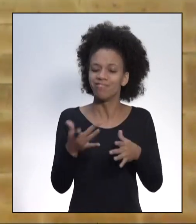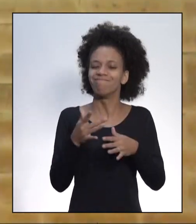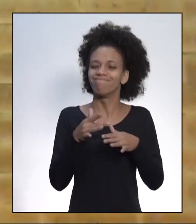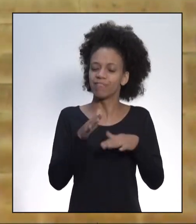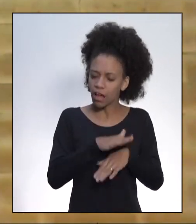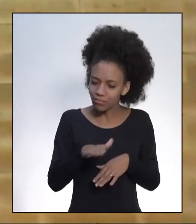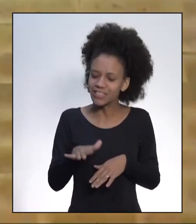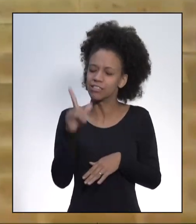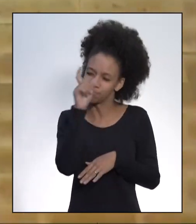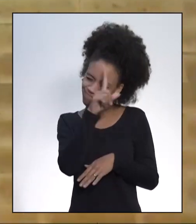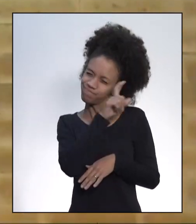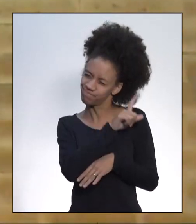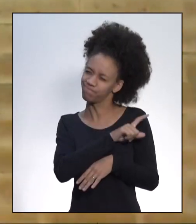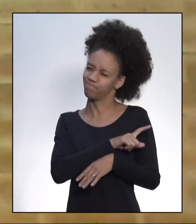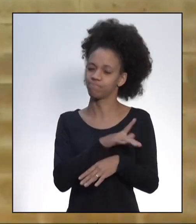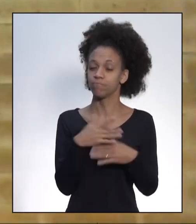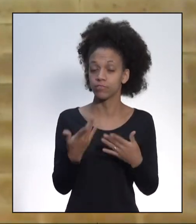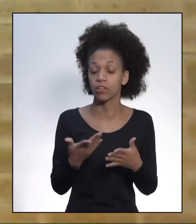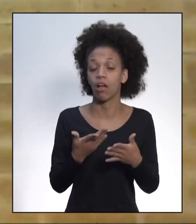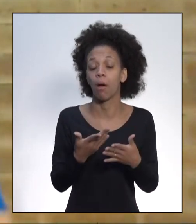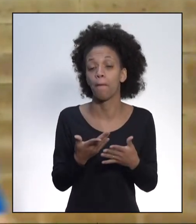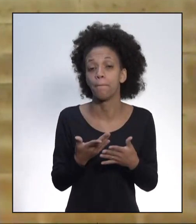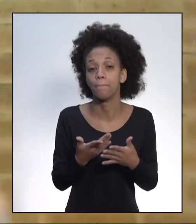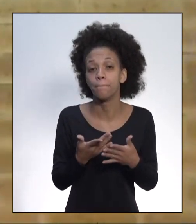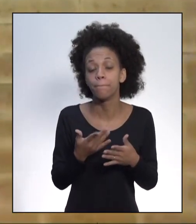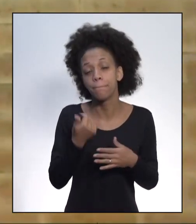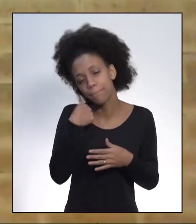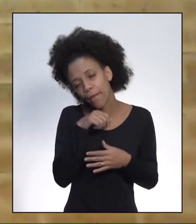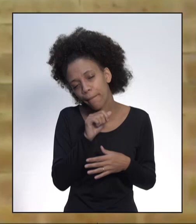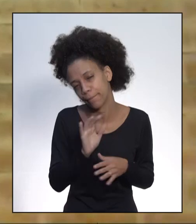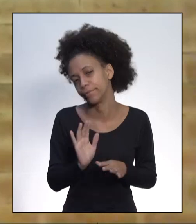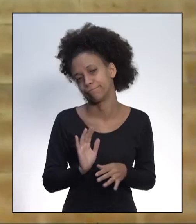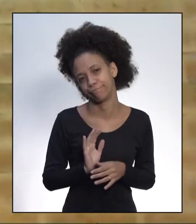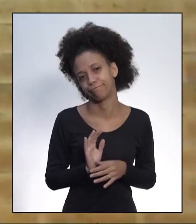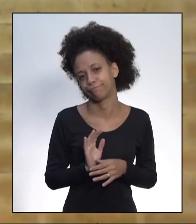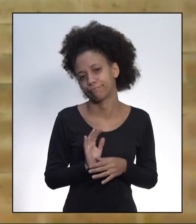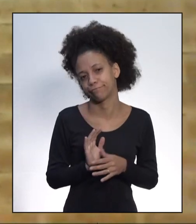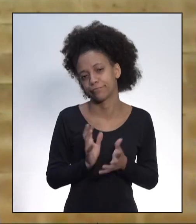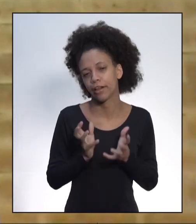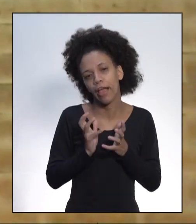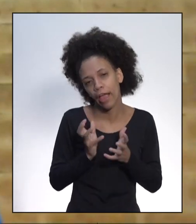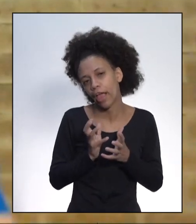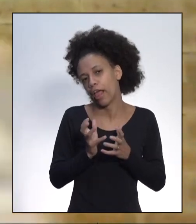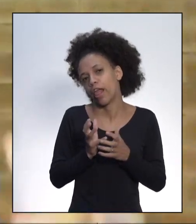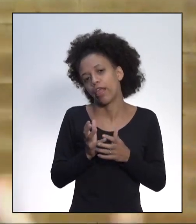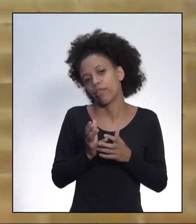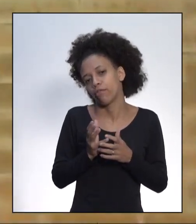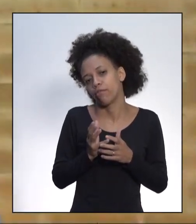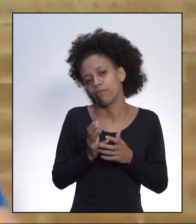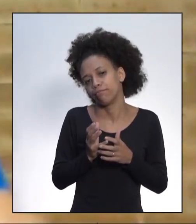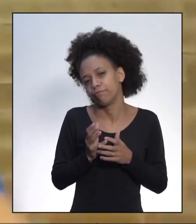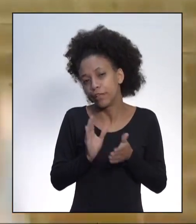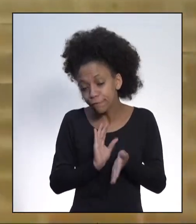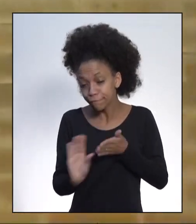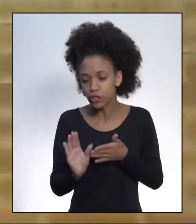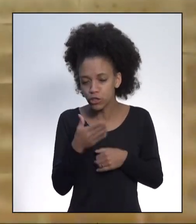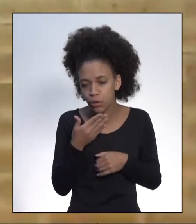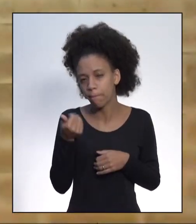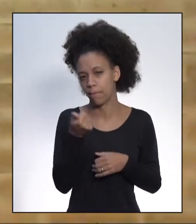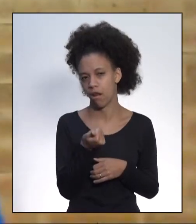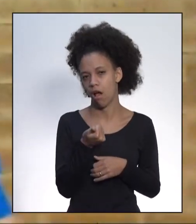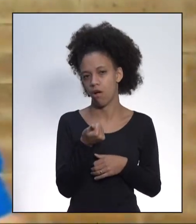infância muito nesse sentido. Minha mãe, né, querendo obviamente apostar em algo melhor para a gente,